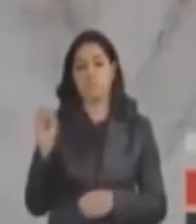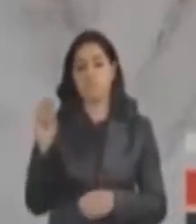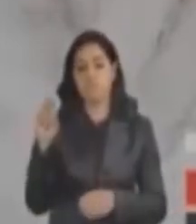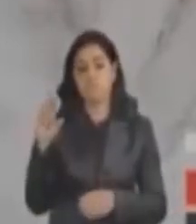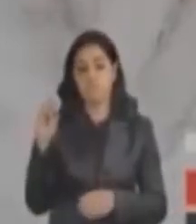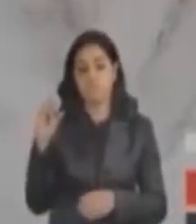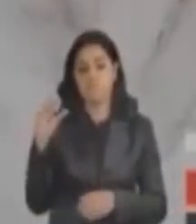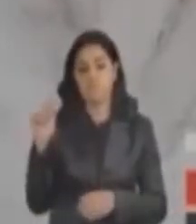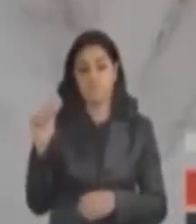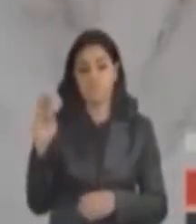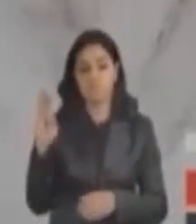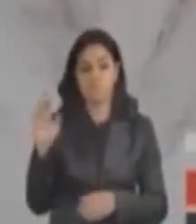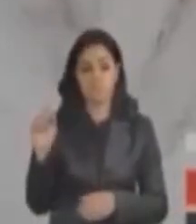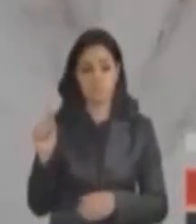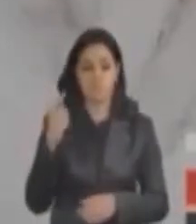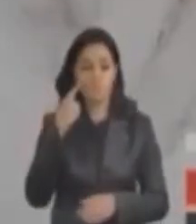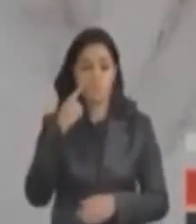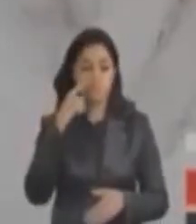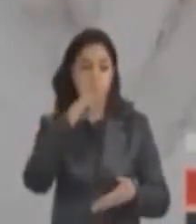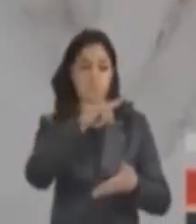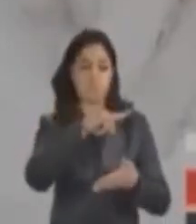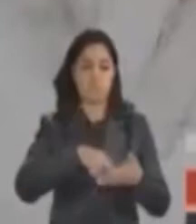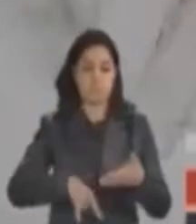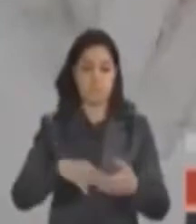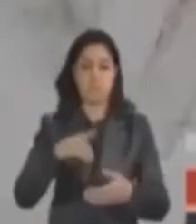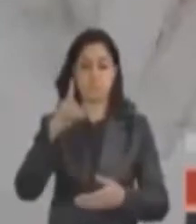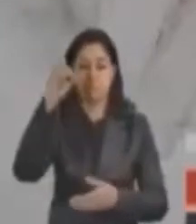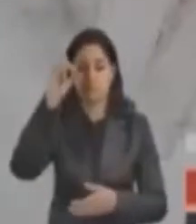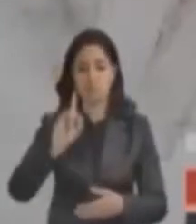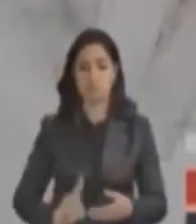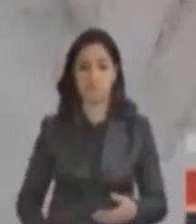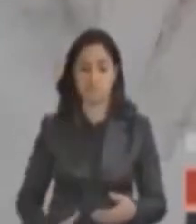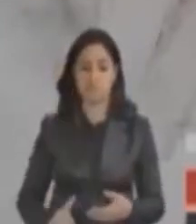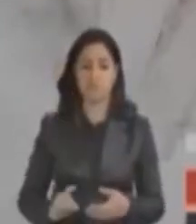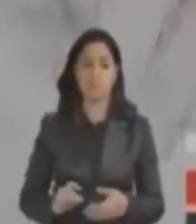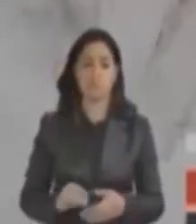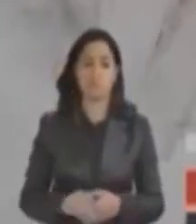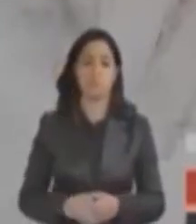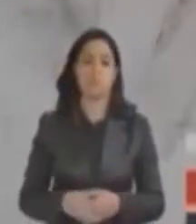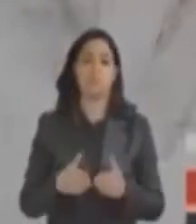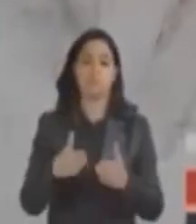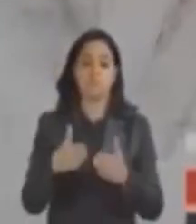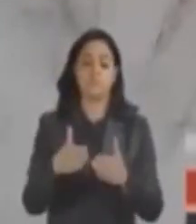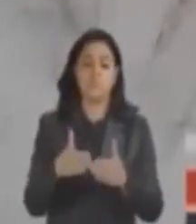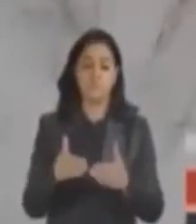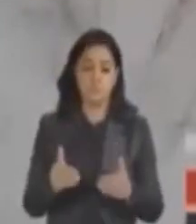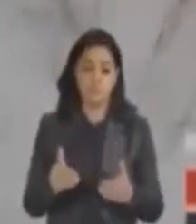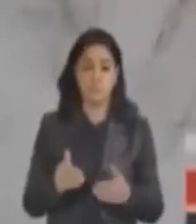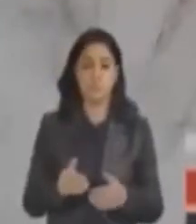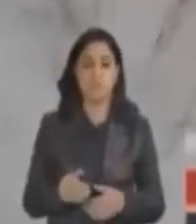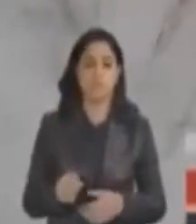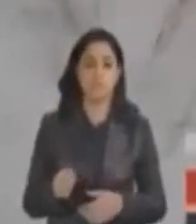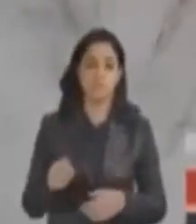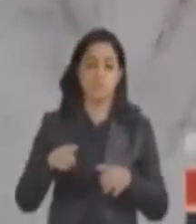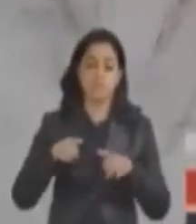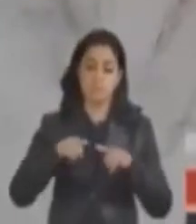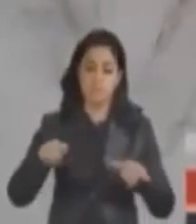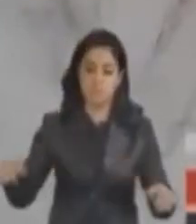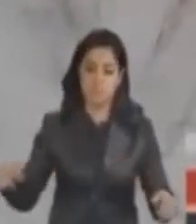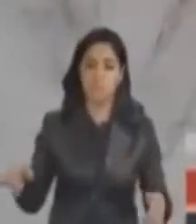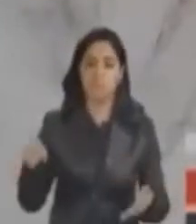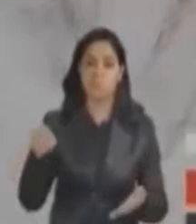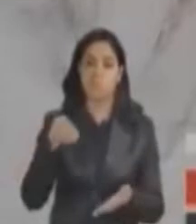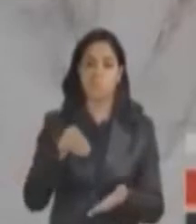um documento da diretoria técnica o que diz o seguinte veio comunicar absoluta falta de